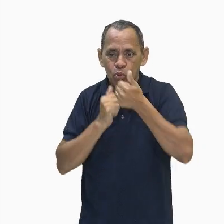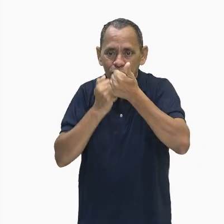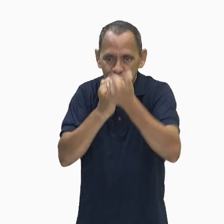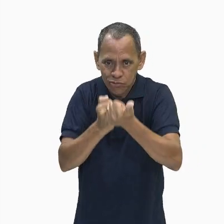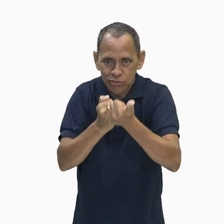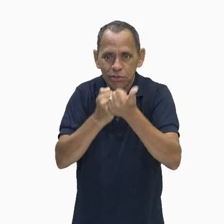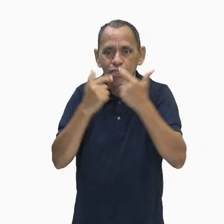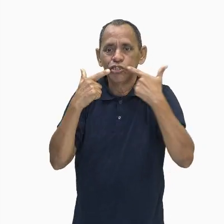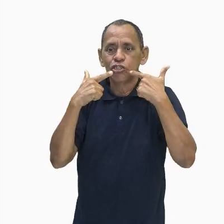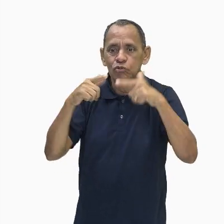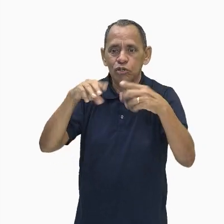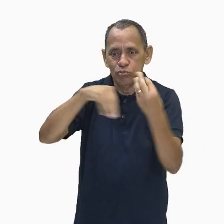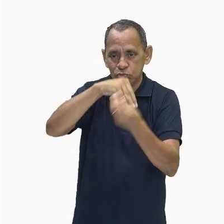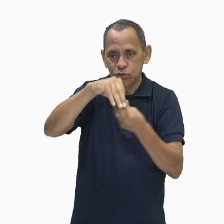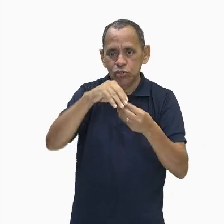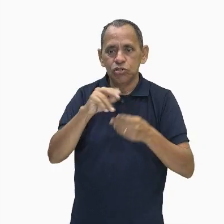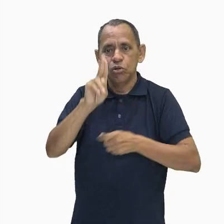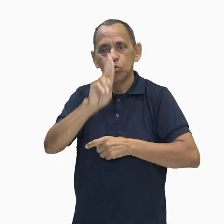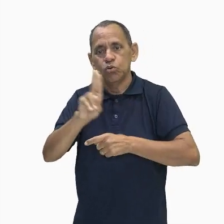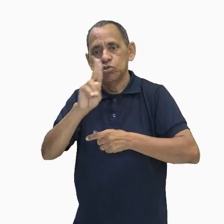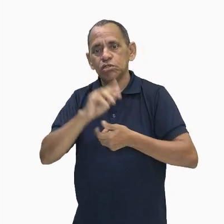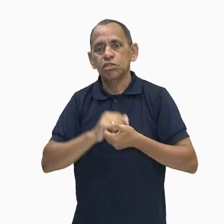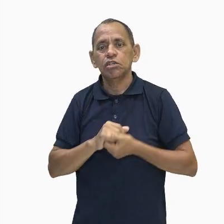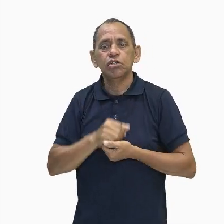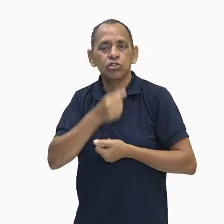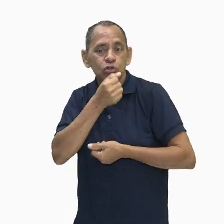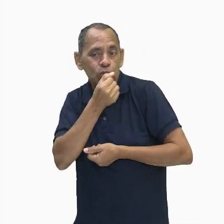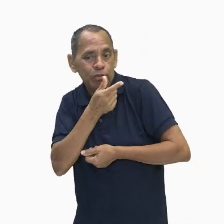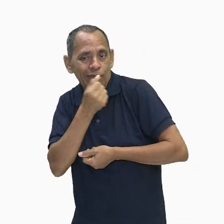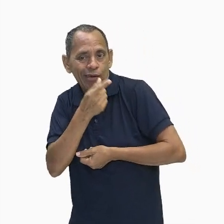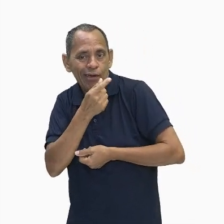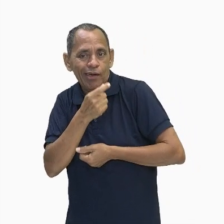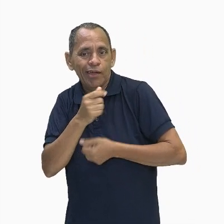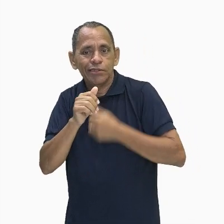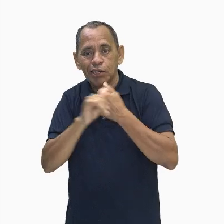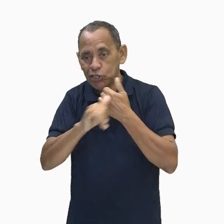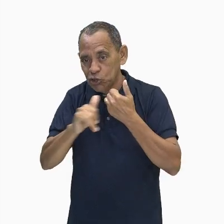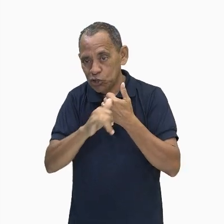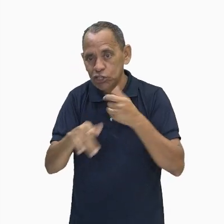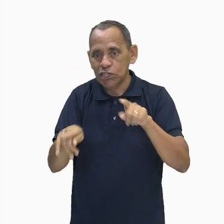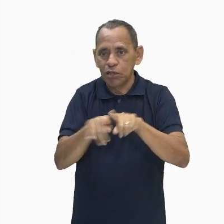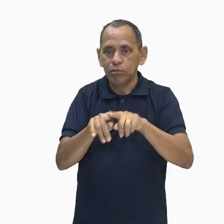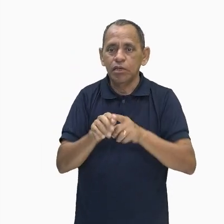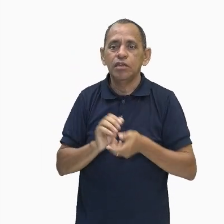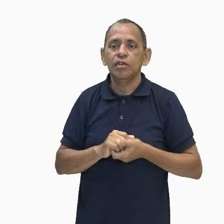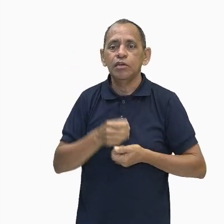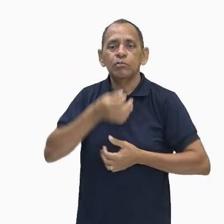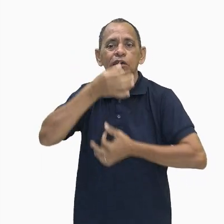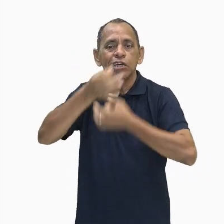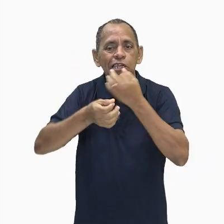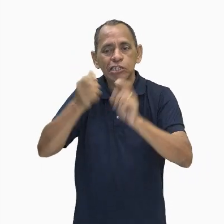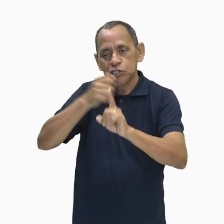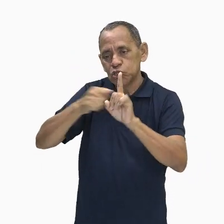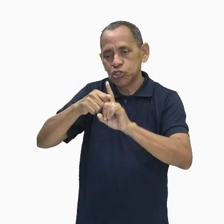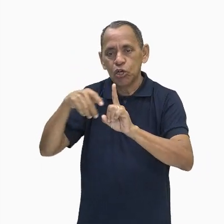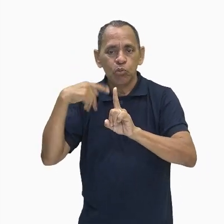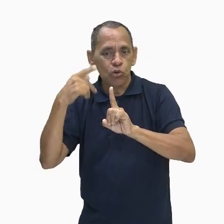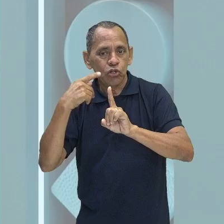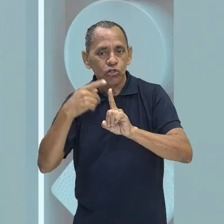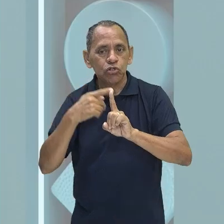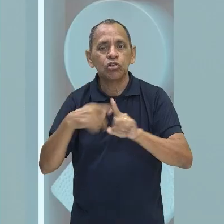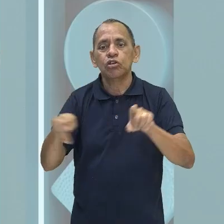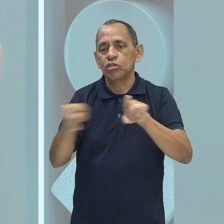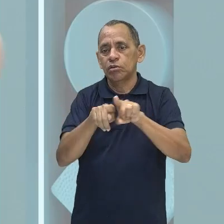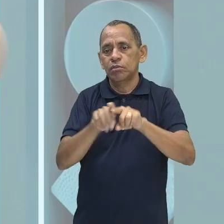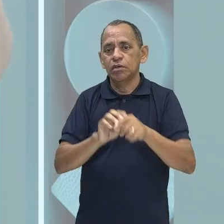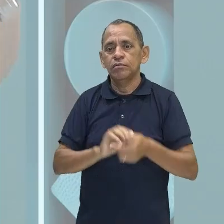linguagem mista, utilizando humor e ironia para fazer crítica social, política e assim por diante.